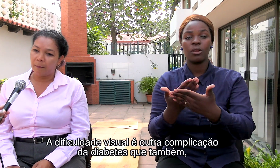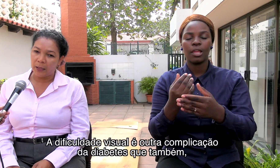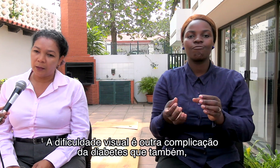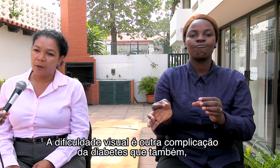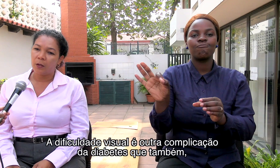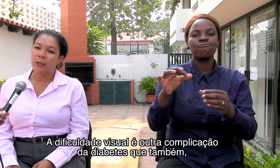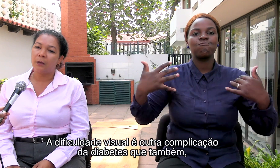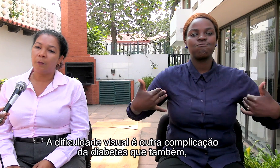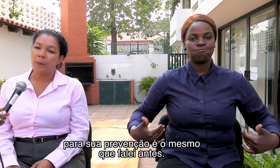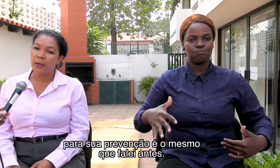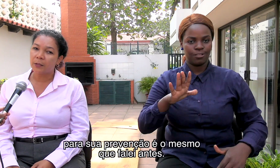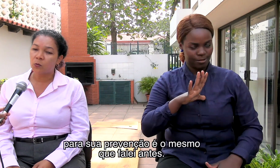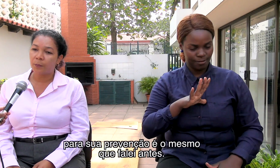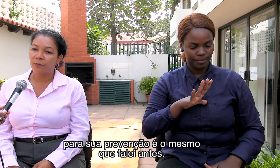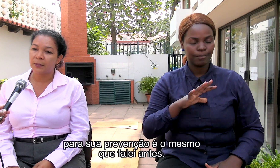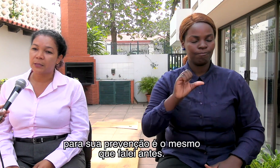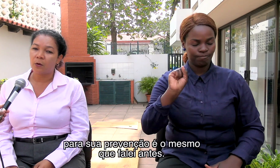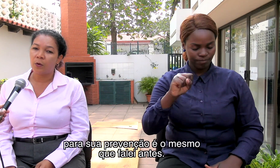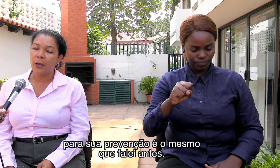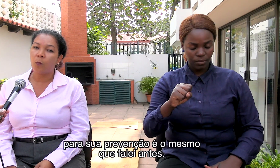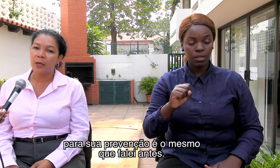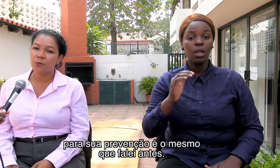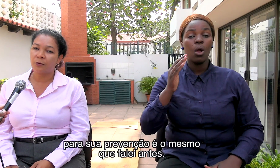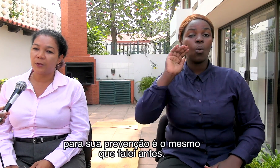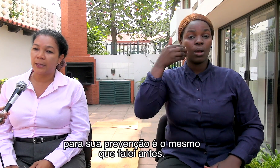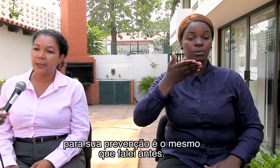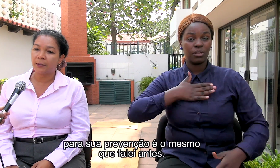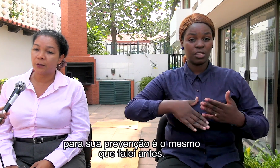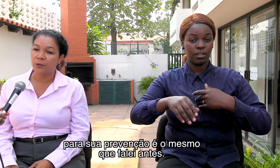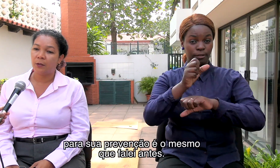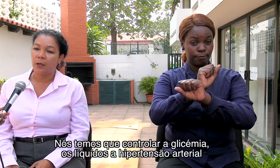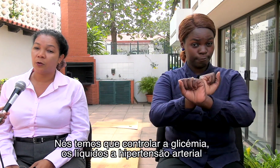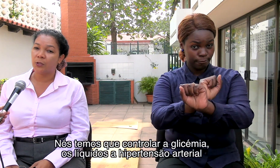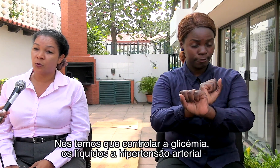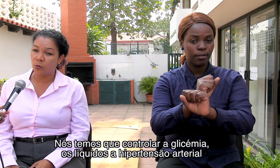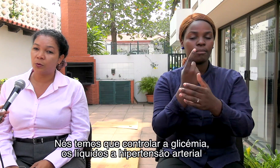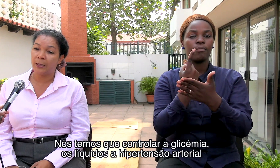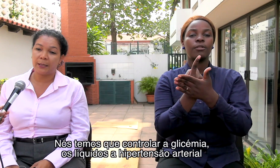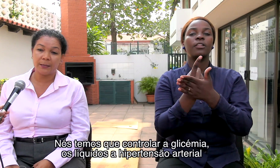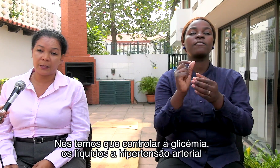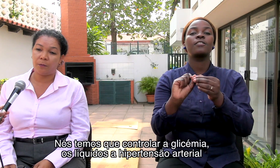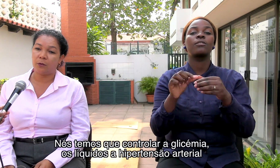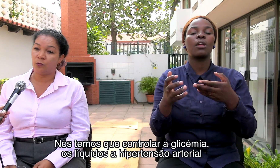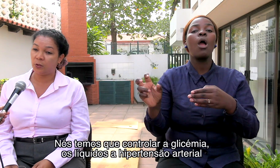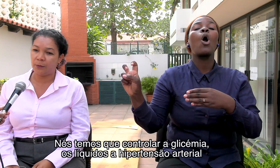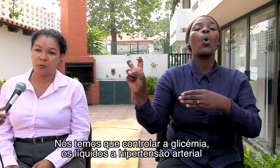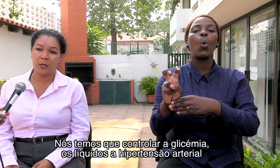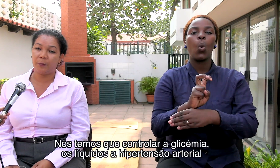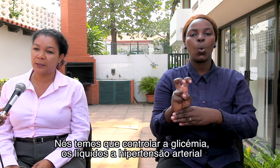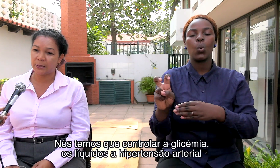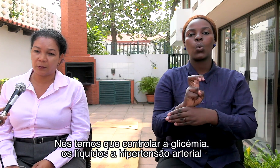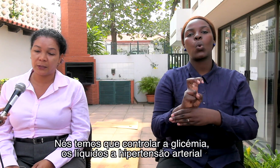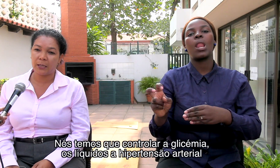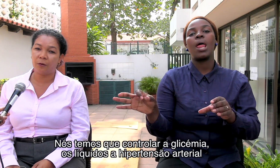que também, para a sua prevenção, é o mesmo que falei antes. Nós temos que controlar a glicemia, os lípidos,